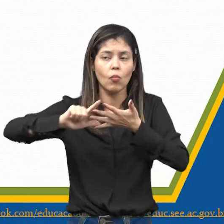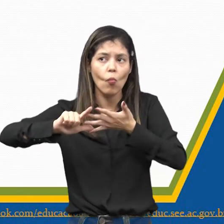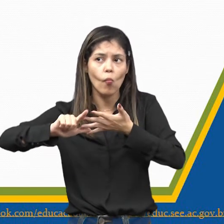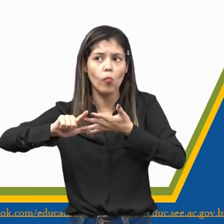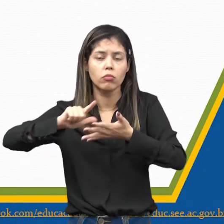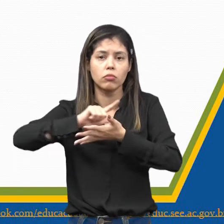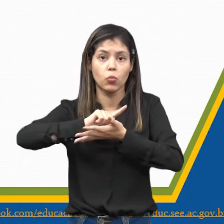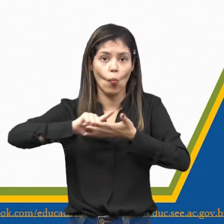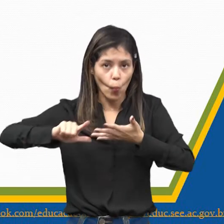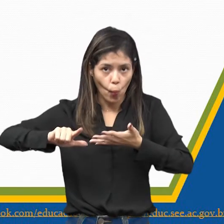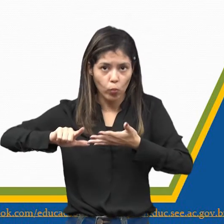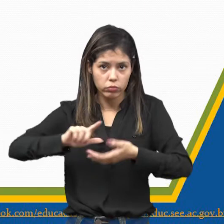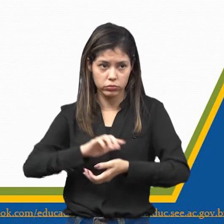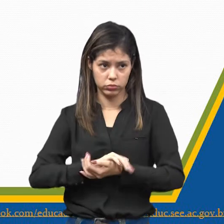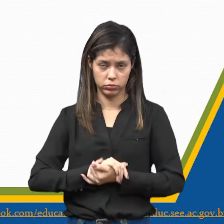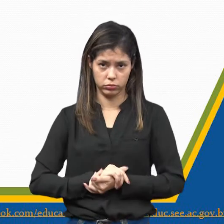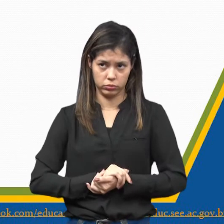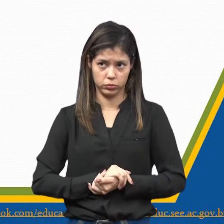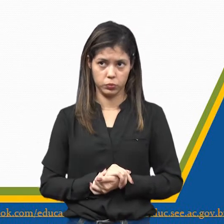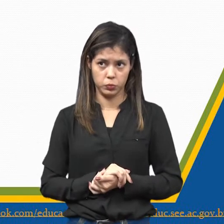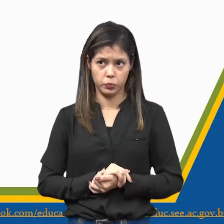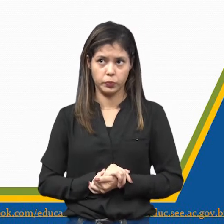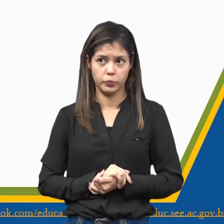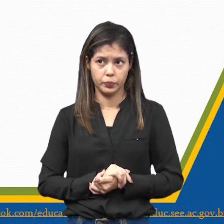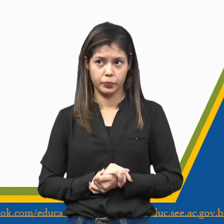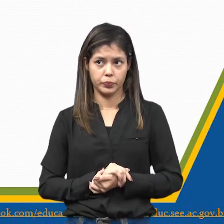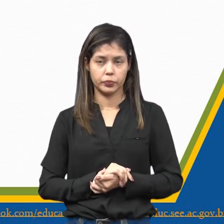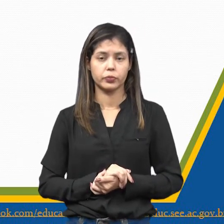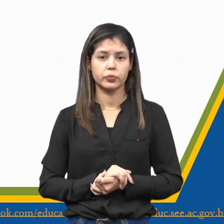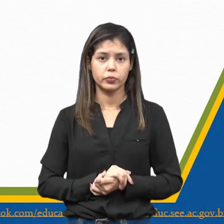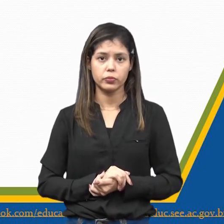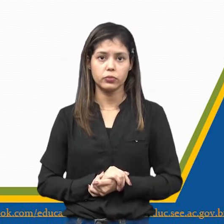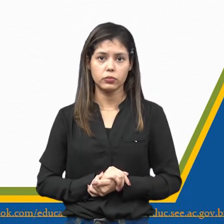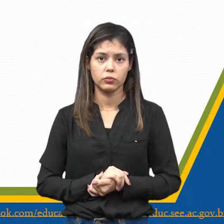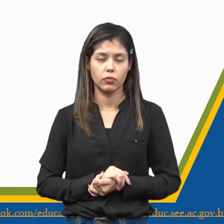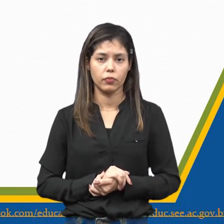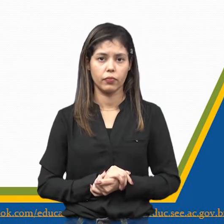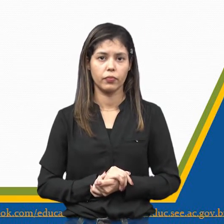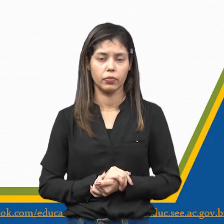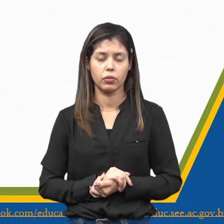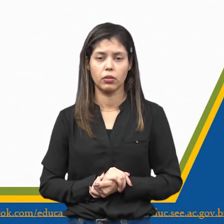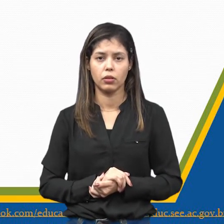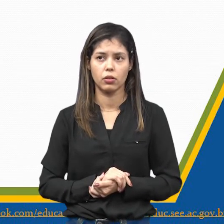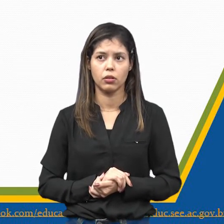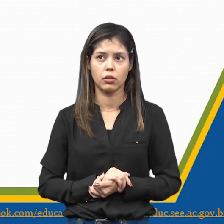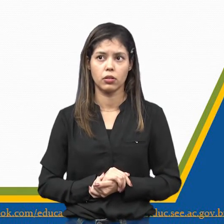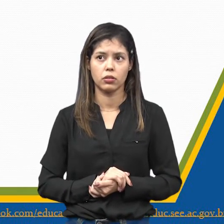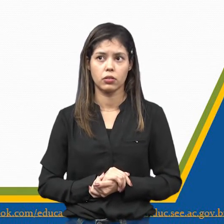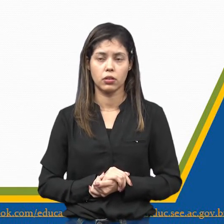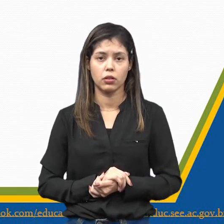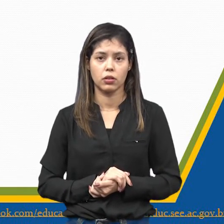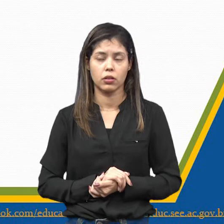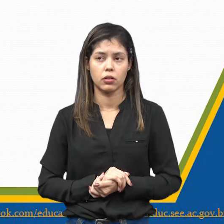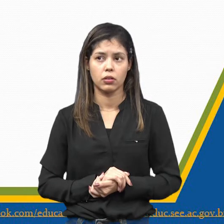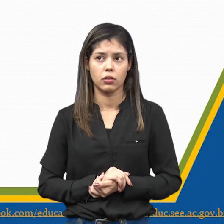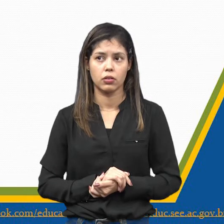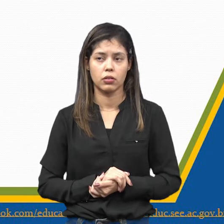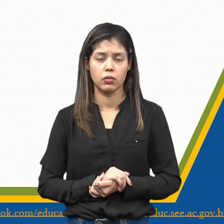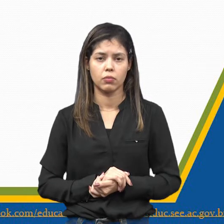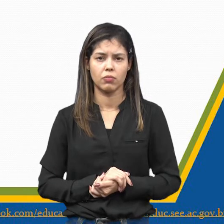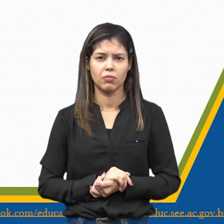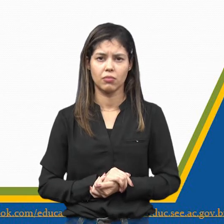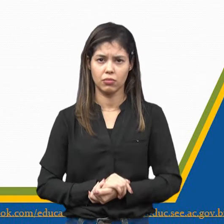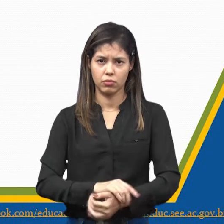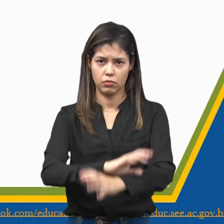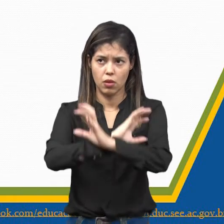esquelético, liso e liso. Alternativa B, ou alternativa C, dos